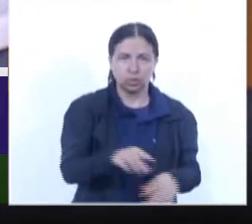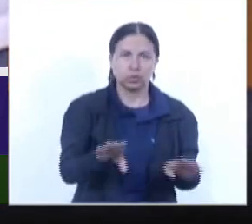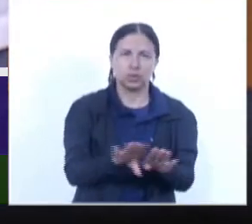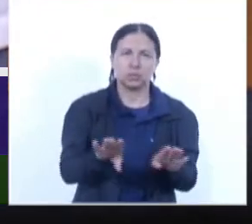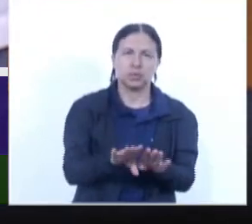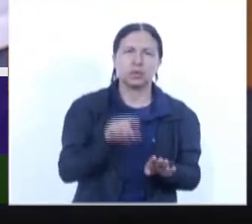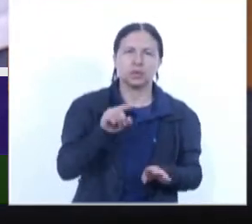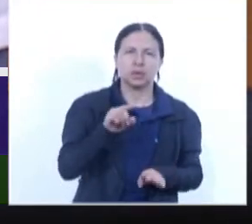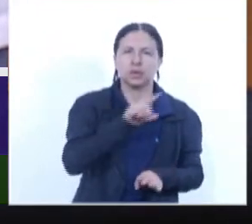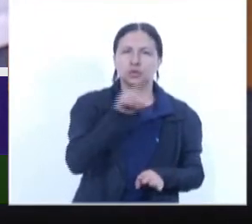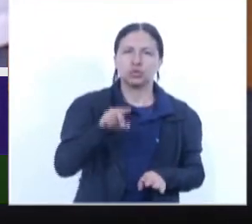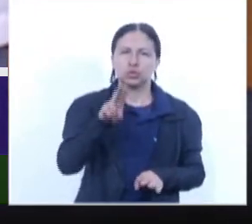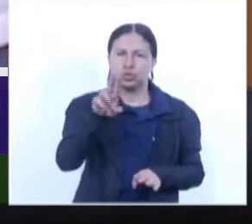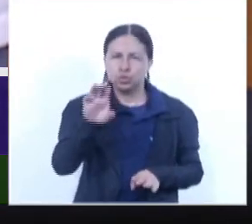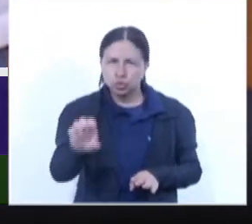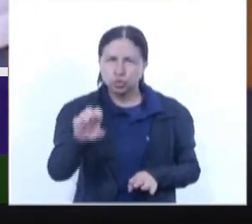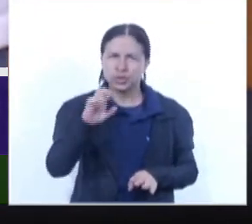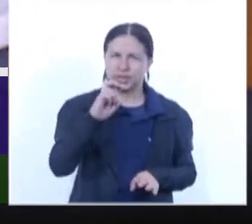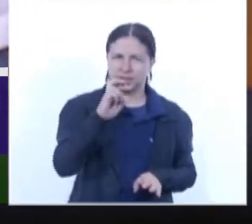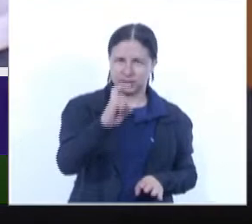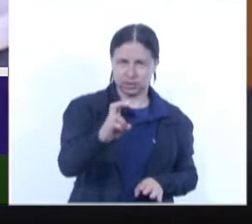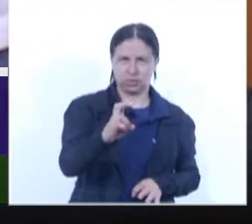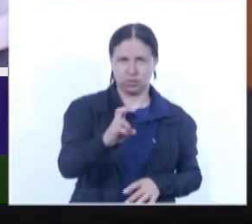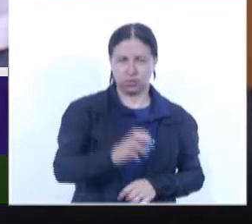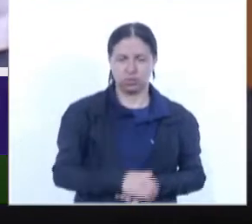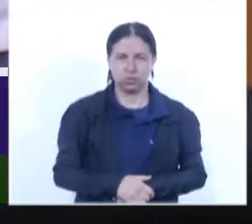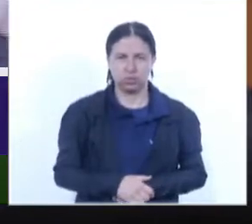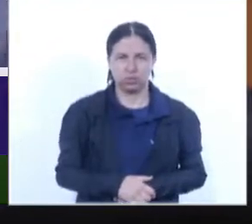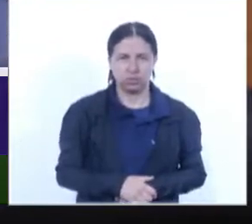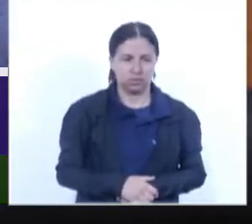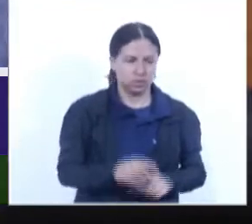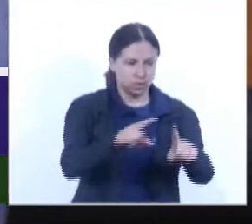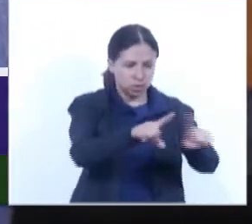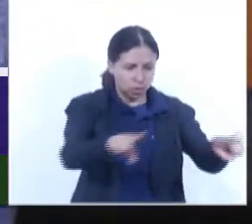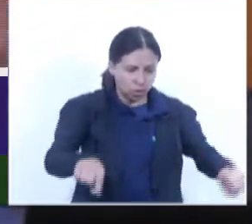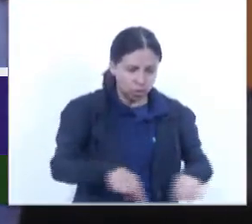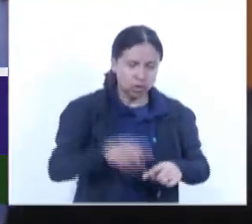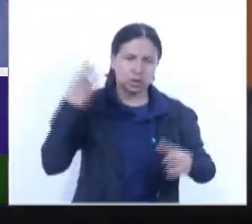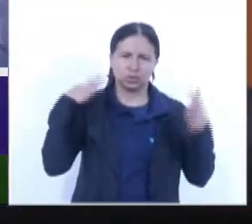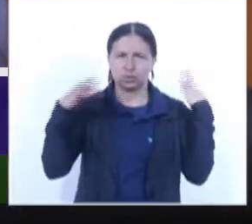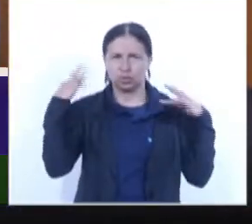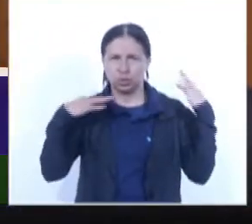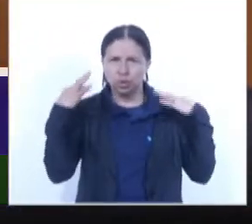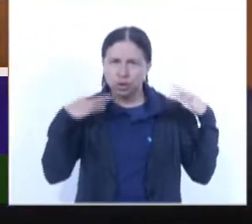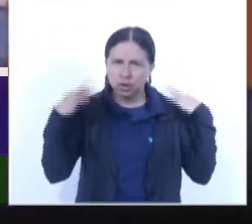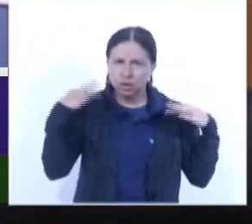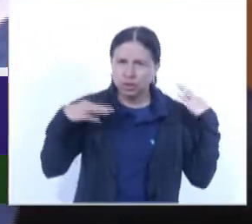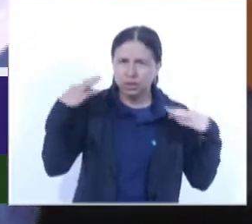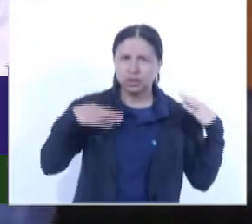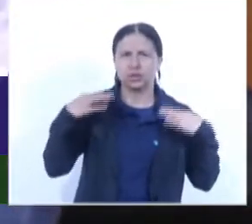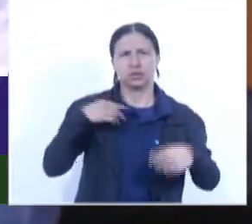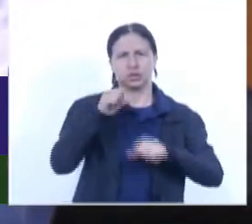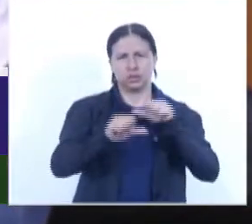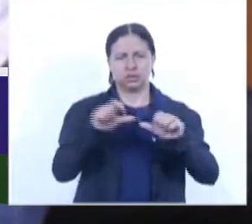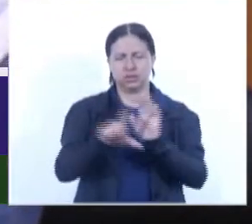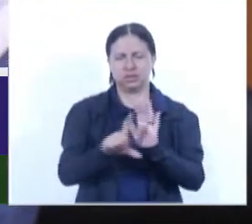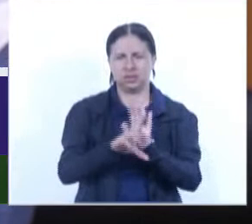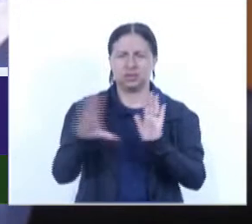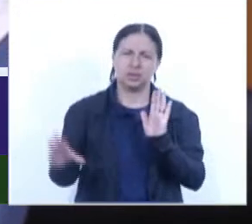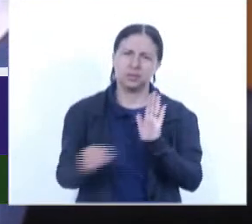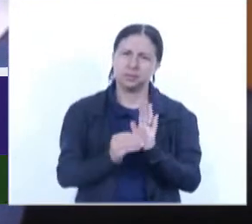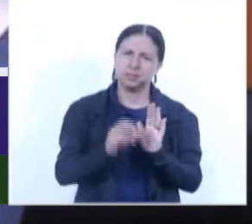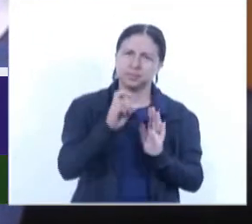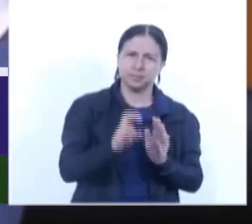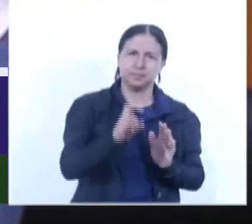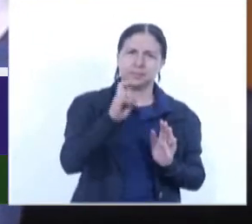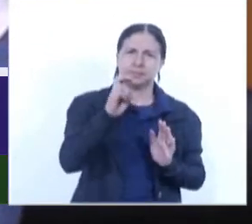cinco complexo turísticos Interlagos Altera a lei complementar 525 de